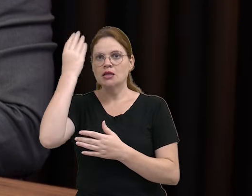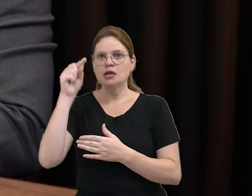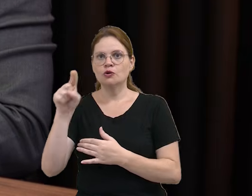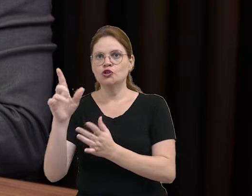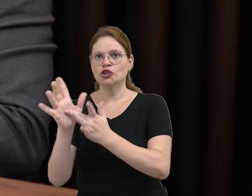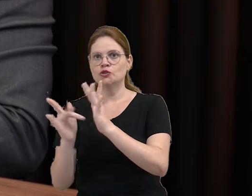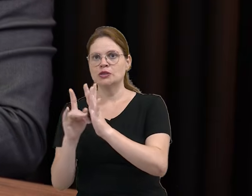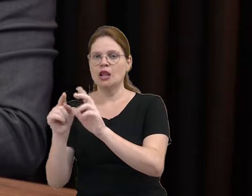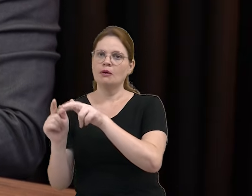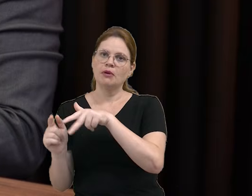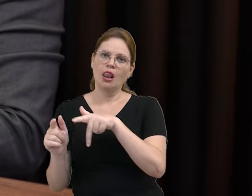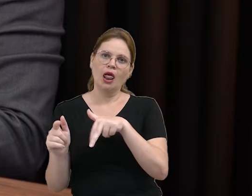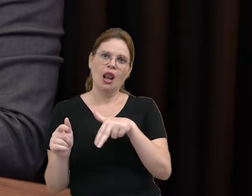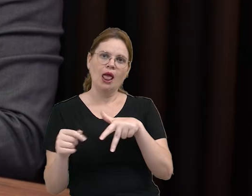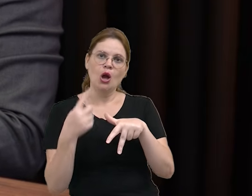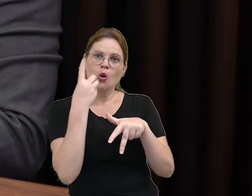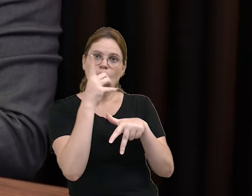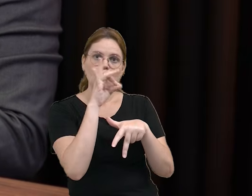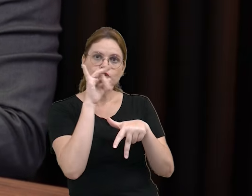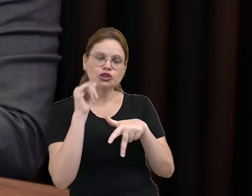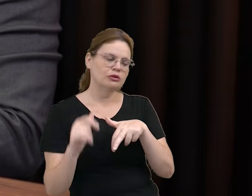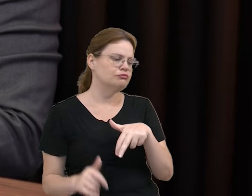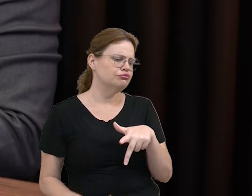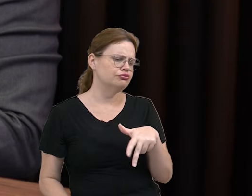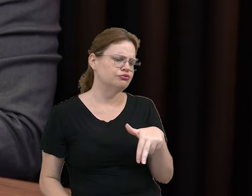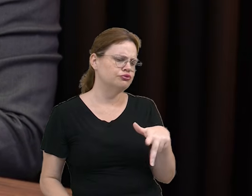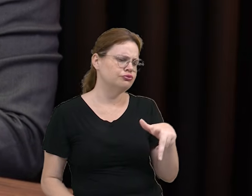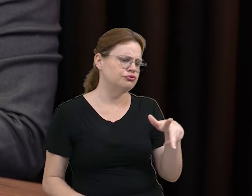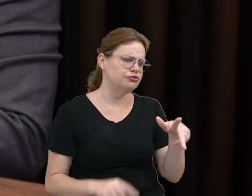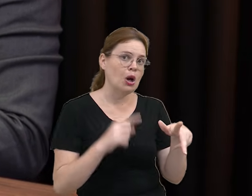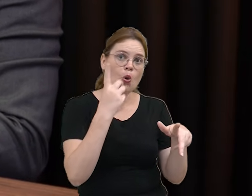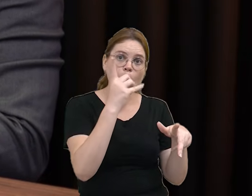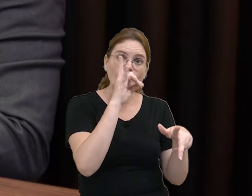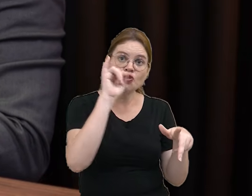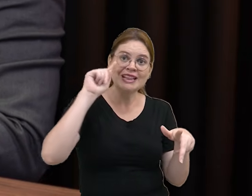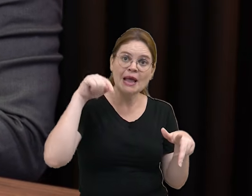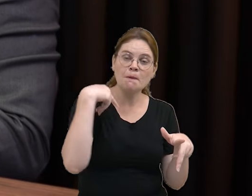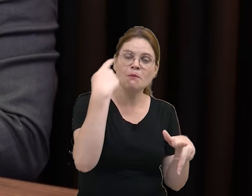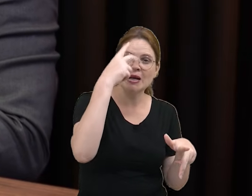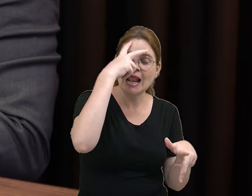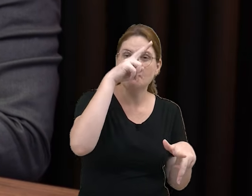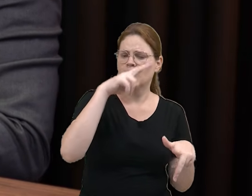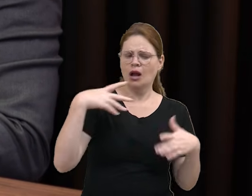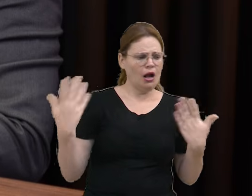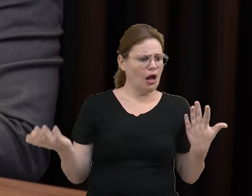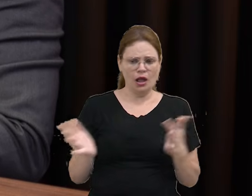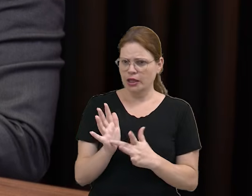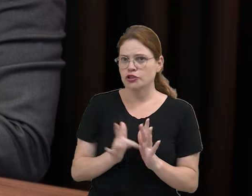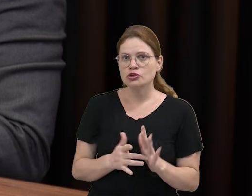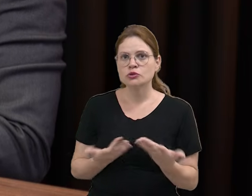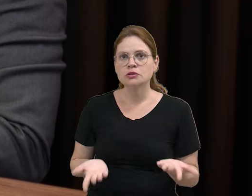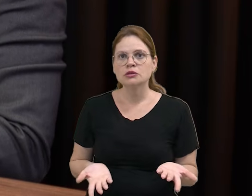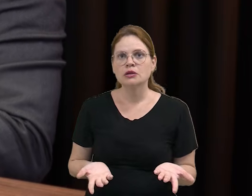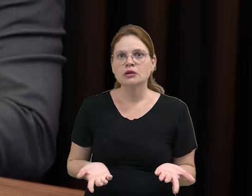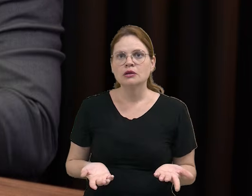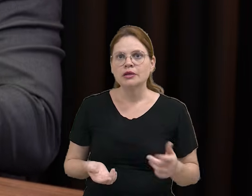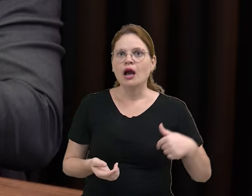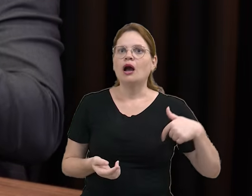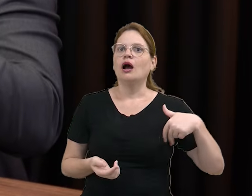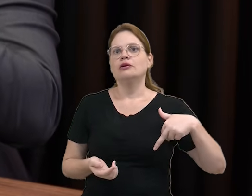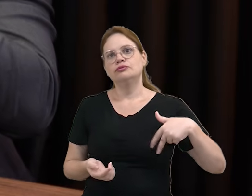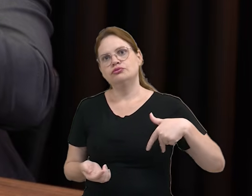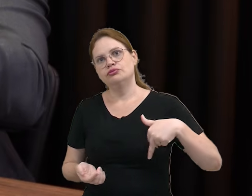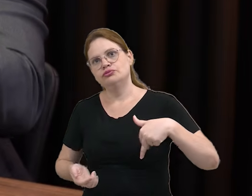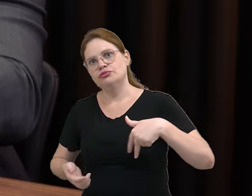dia. Quem perder Jesus, caminho de um dia é morte. Aí, para você encontrar Jesus, encontrar depois